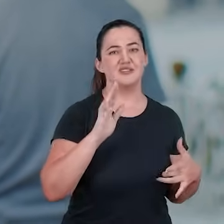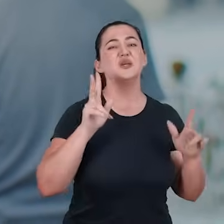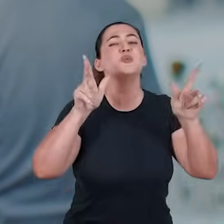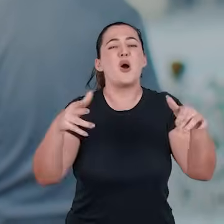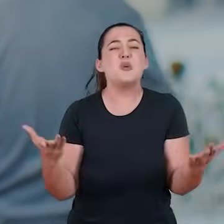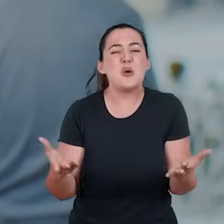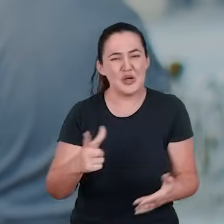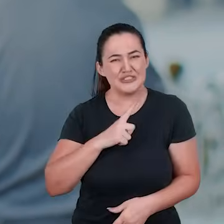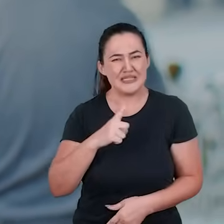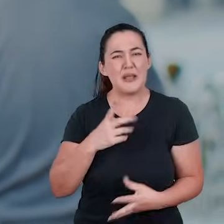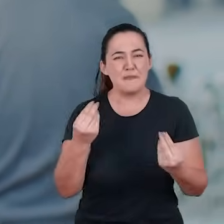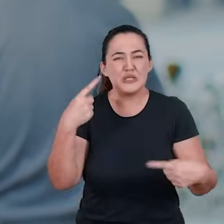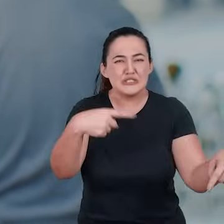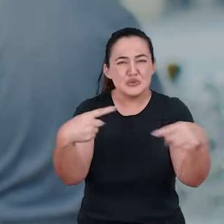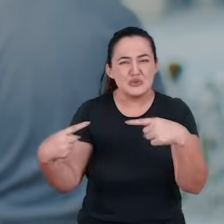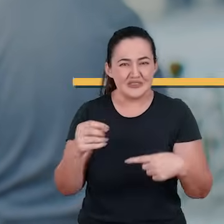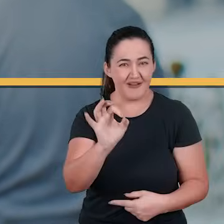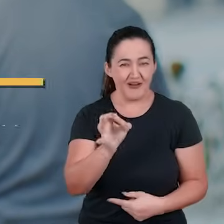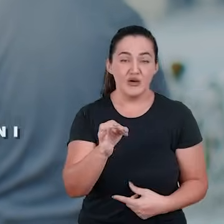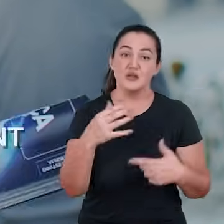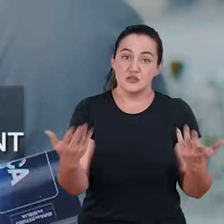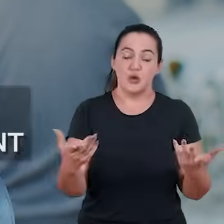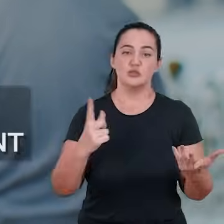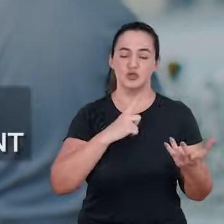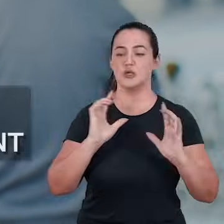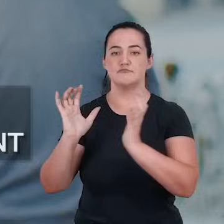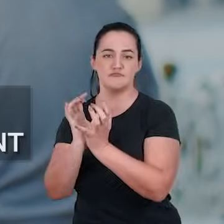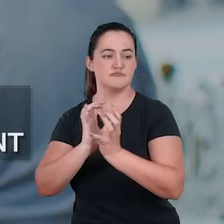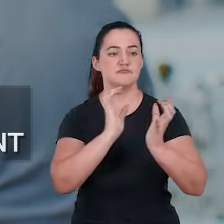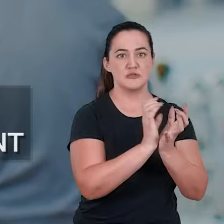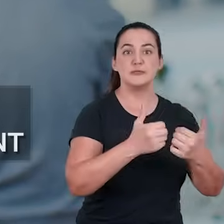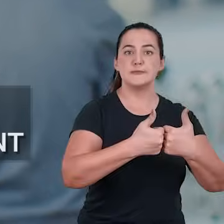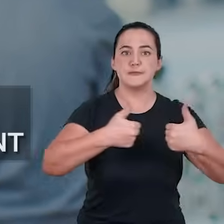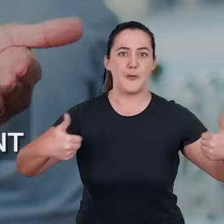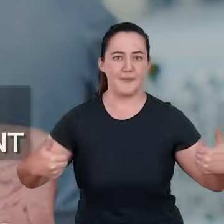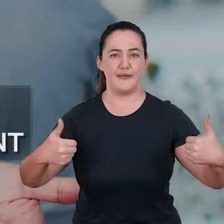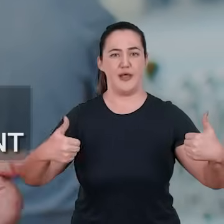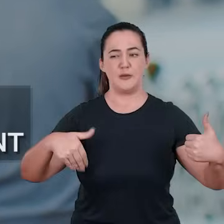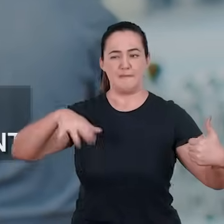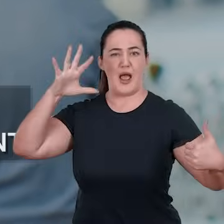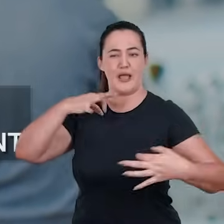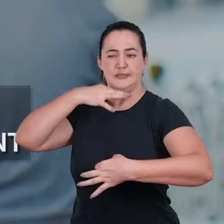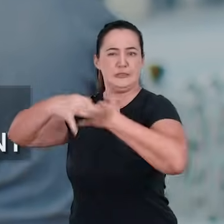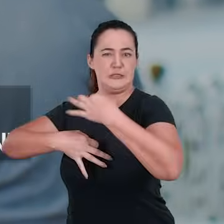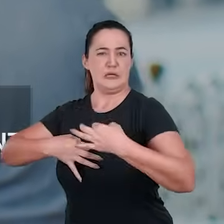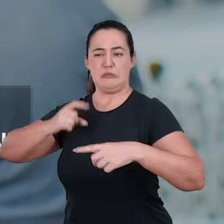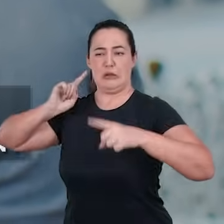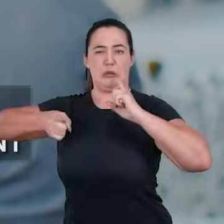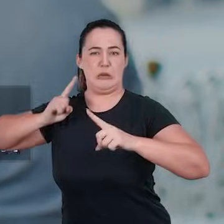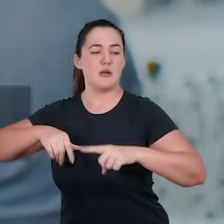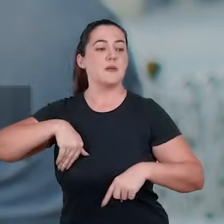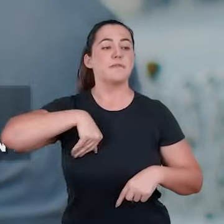tão atuais do século XX, entre aqueles que são mais situação e oposição, aqueles que têm um discurso mais social e o outro que parece ter um discurso